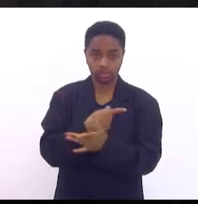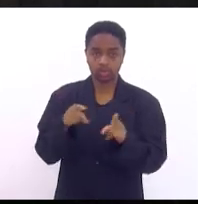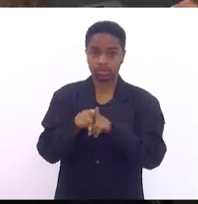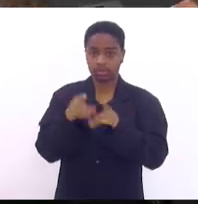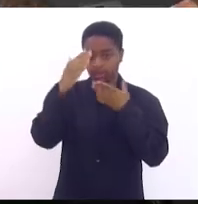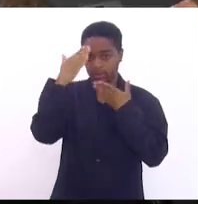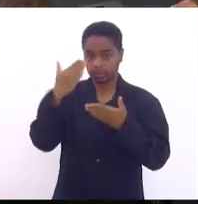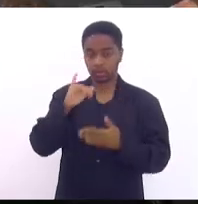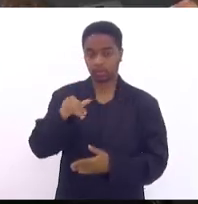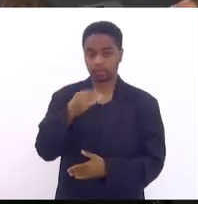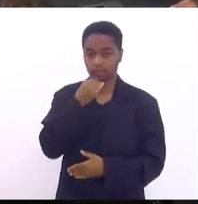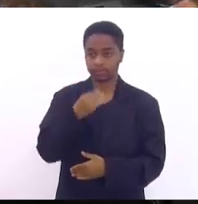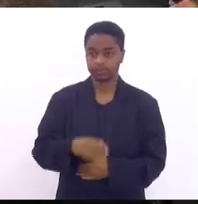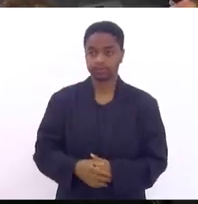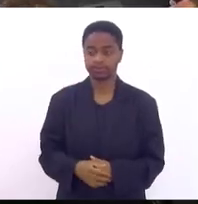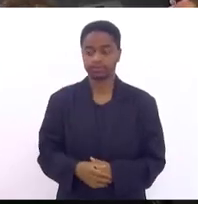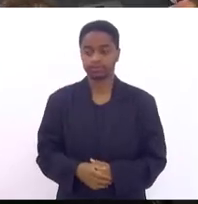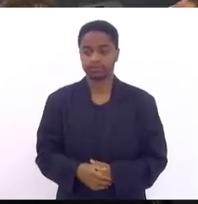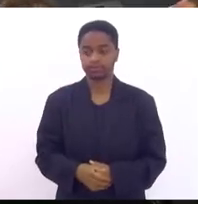dado.